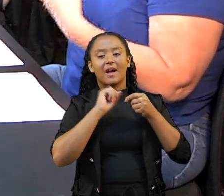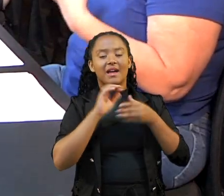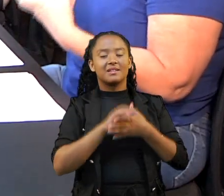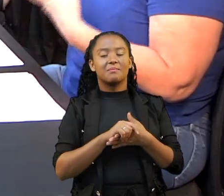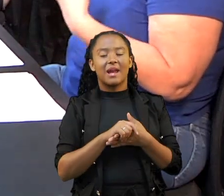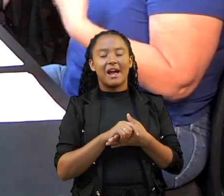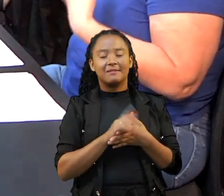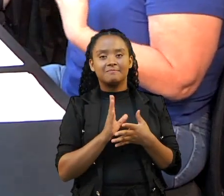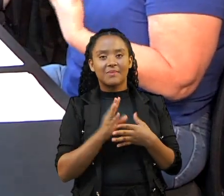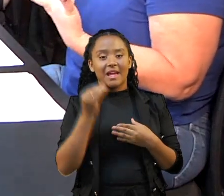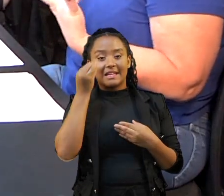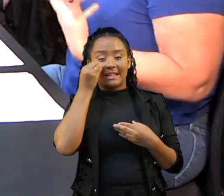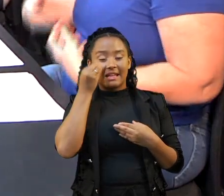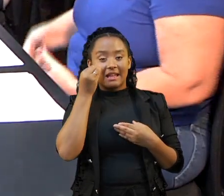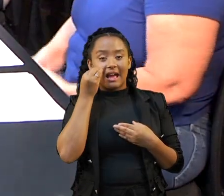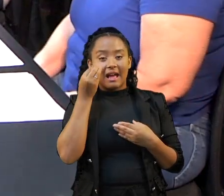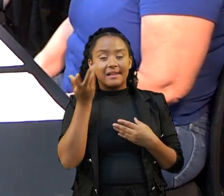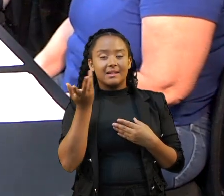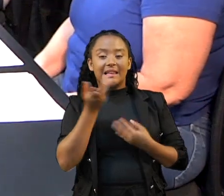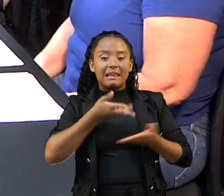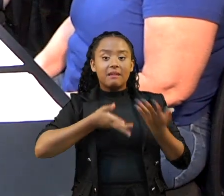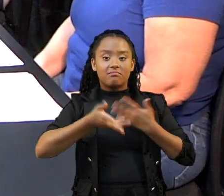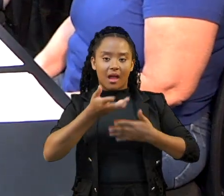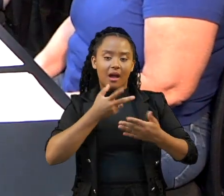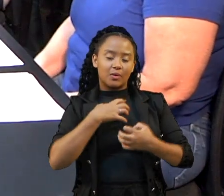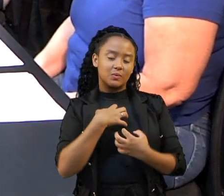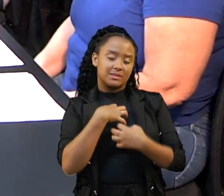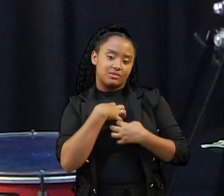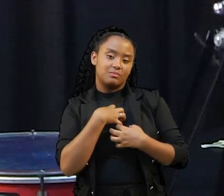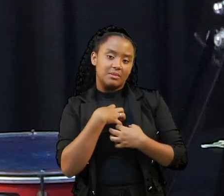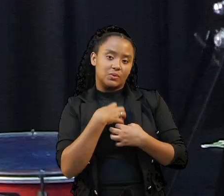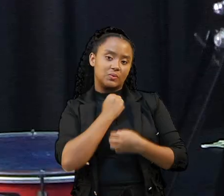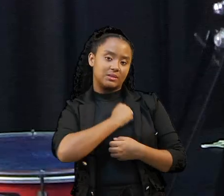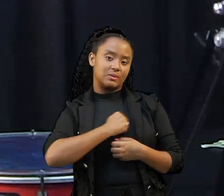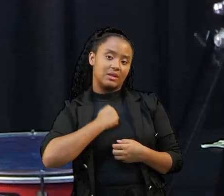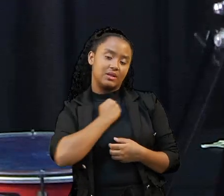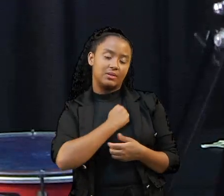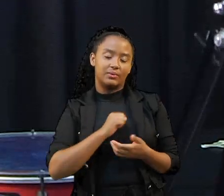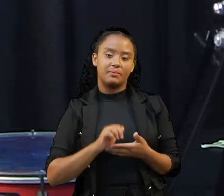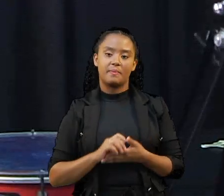dominar um pouquinho desse sentimento? Olha,